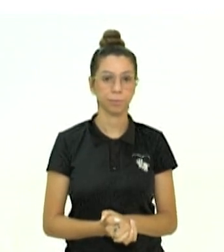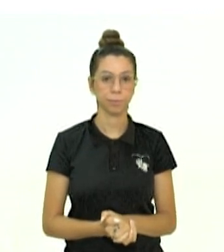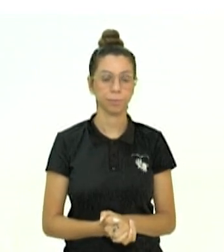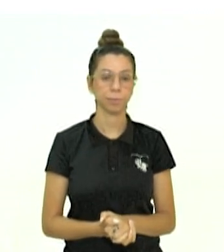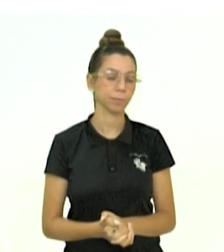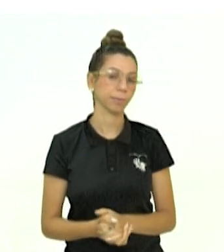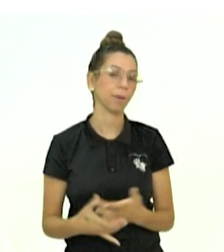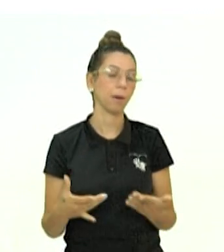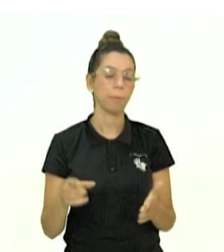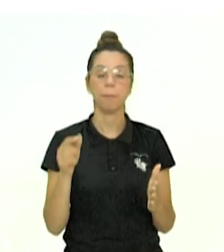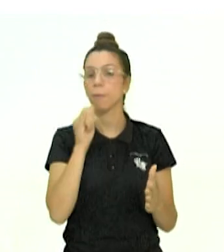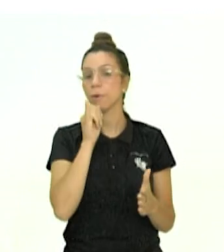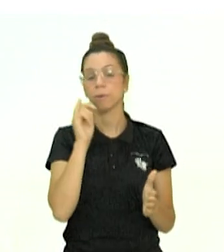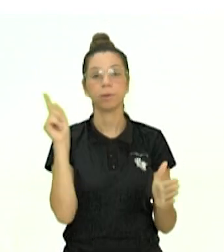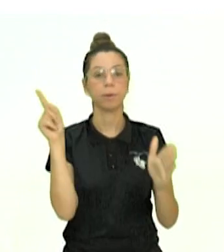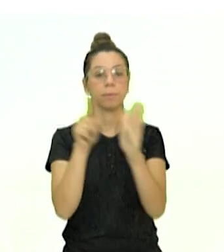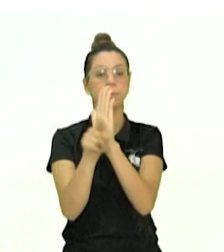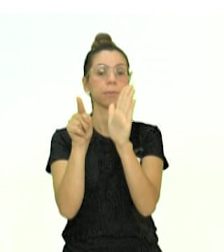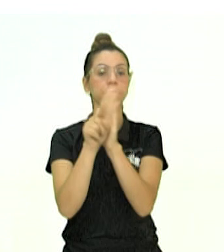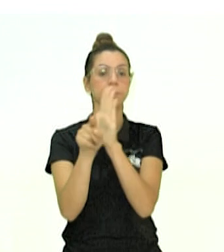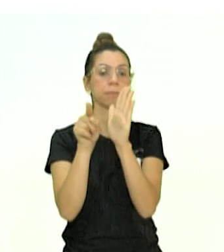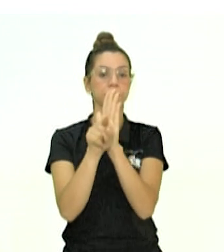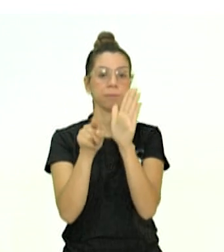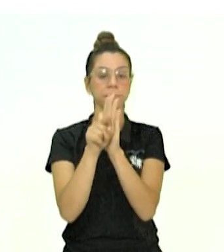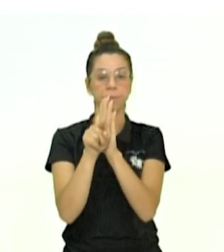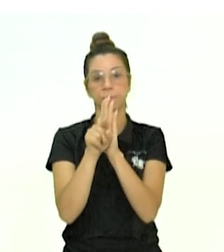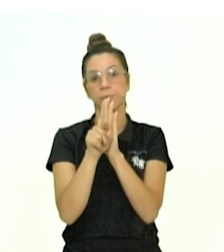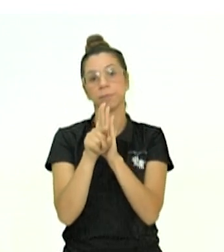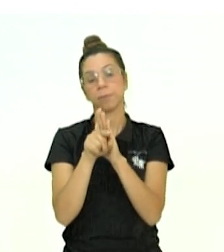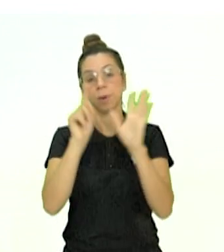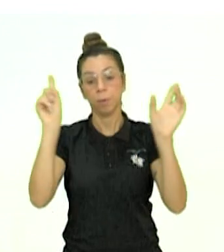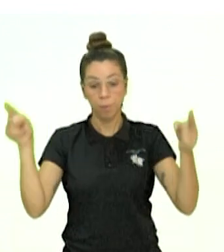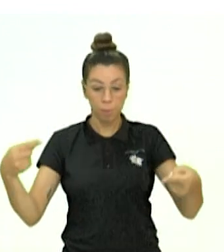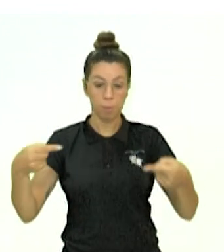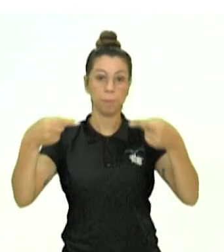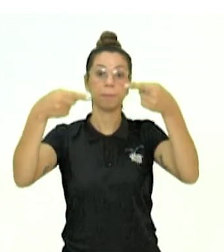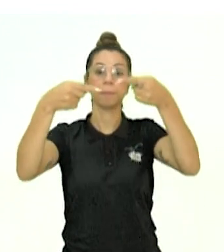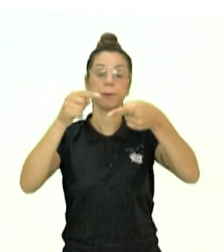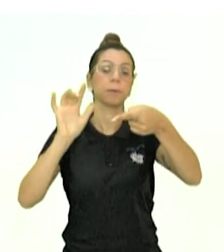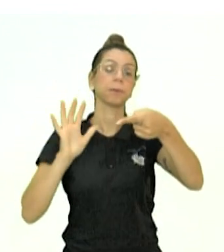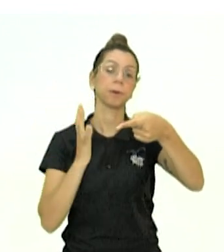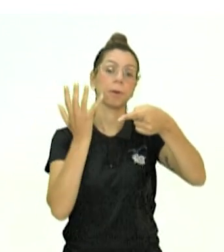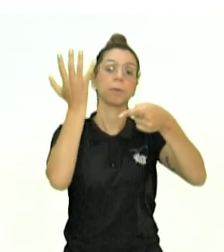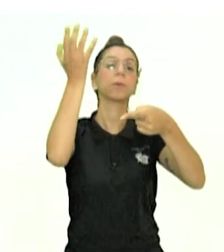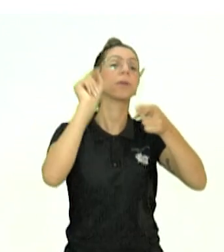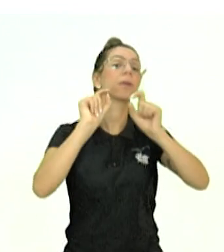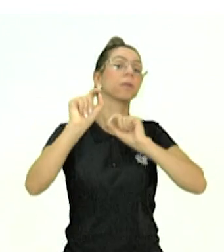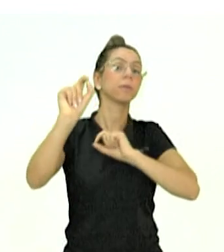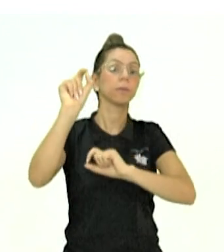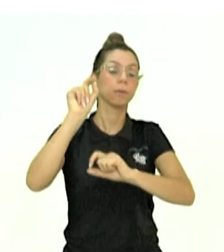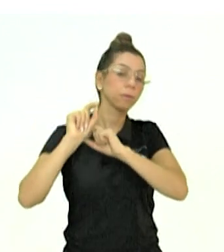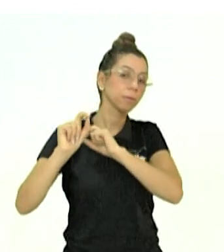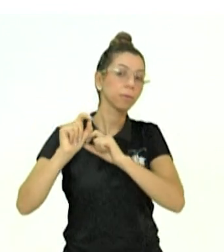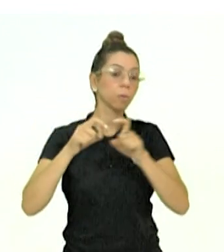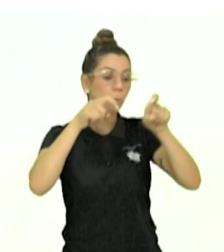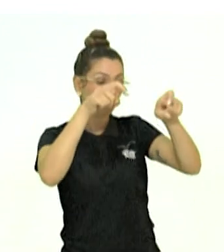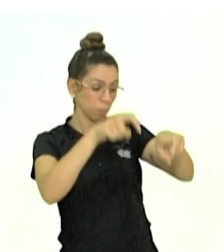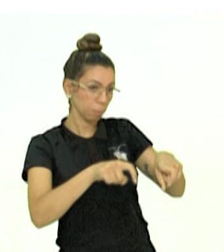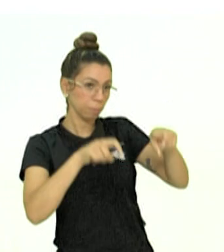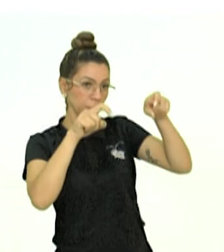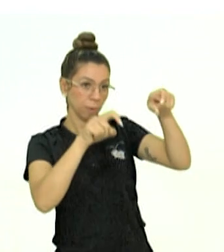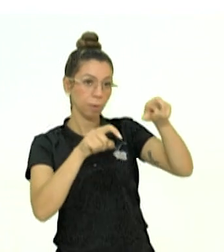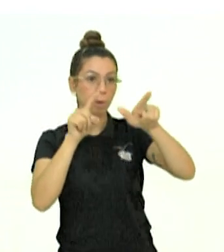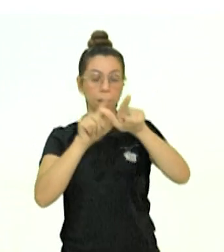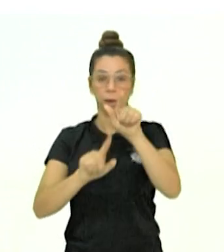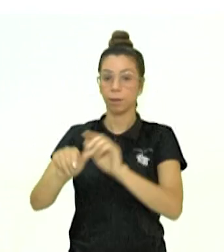o que está sendo perguntado aqui está de acordo com o que acontece, como que é no campo, você coloca a